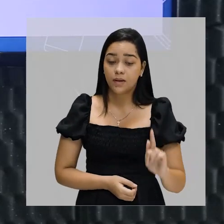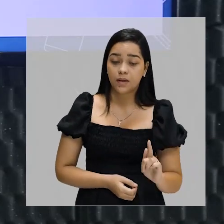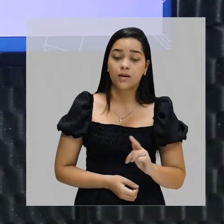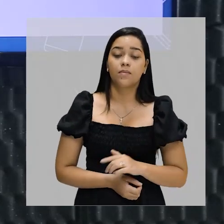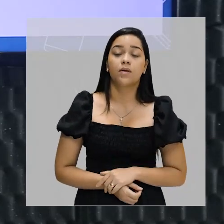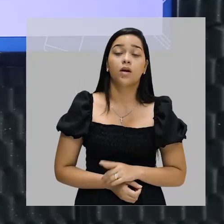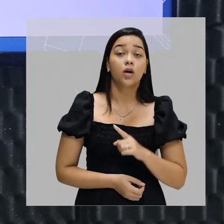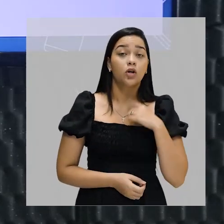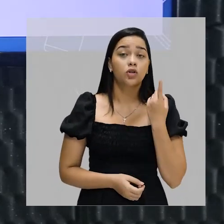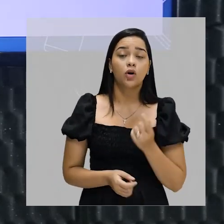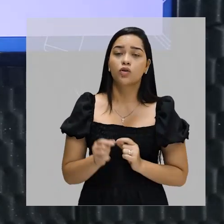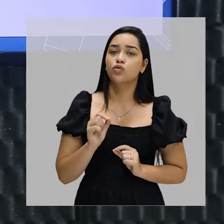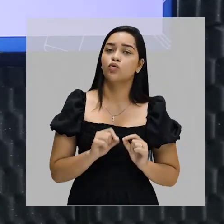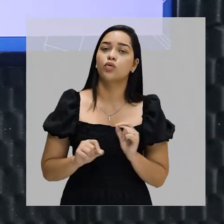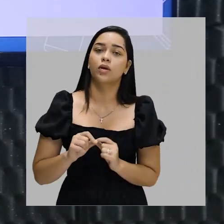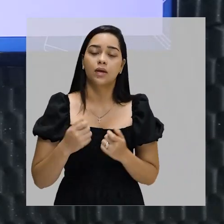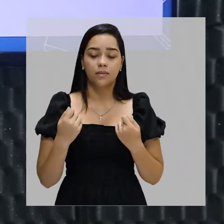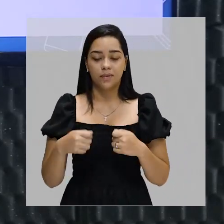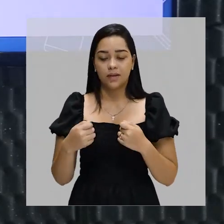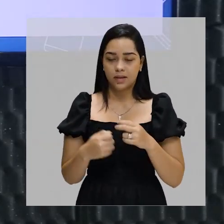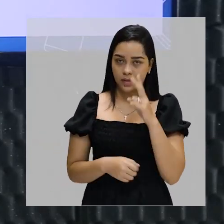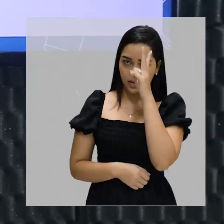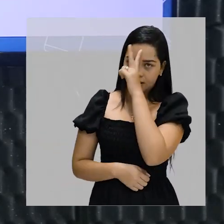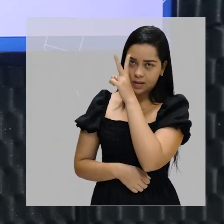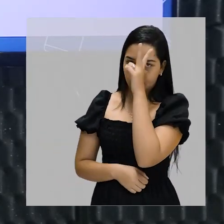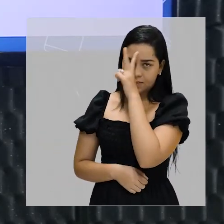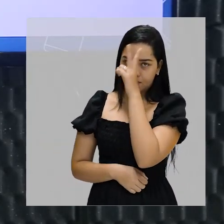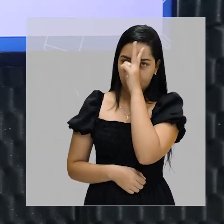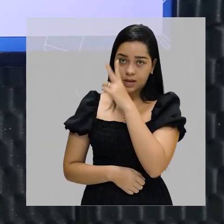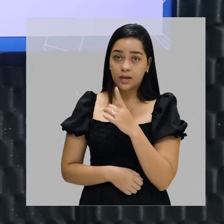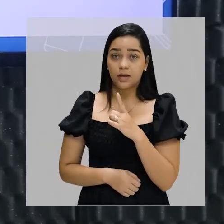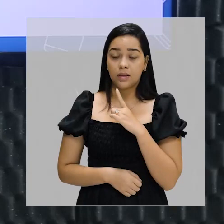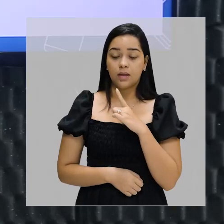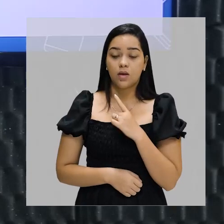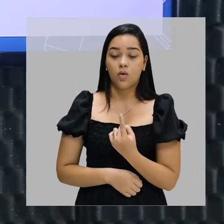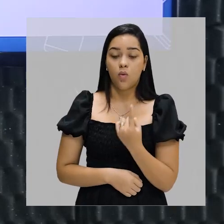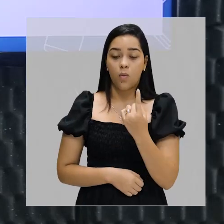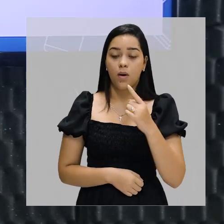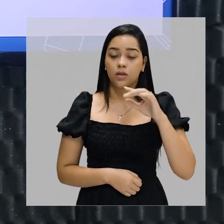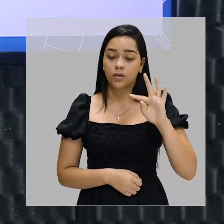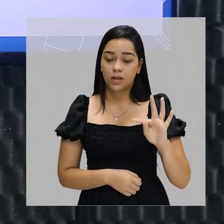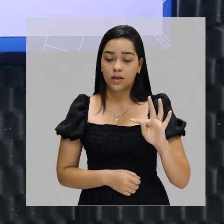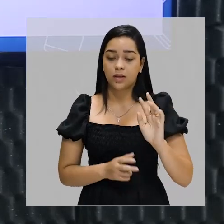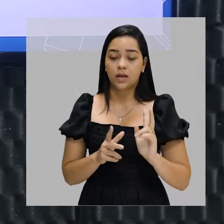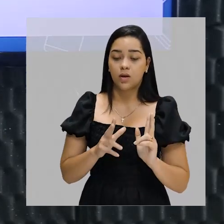gente precisa relembrar que uma tonelada